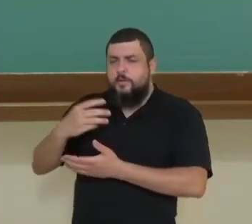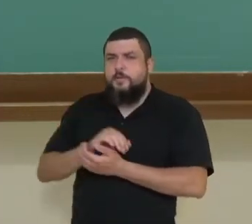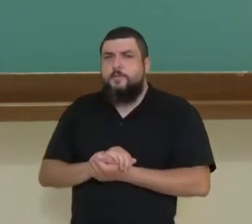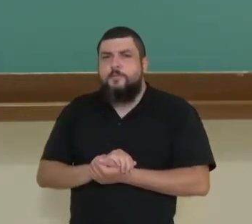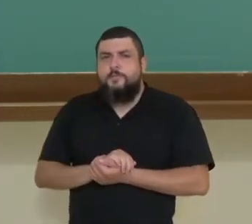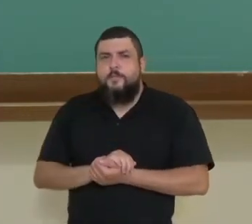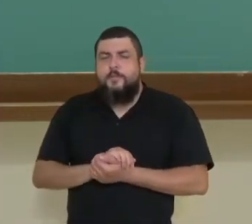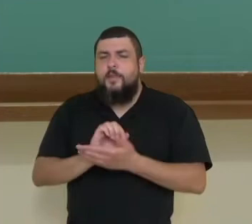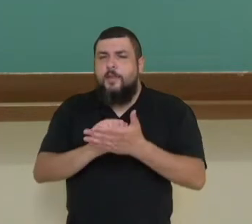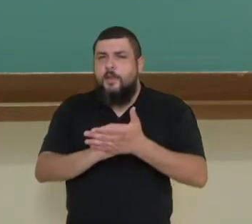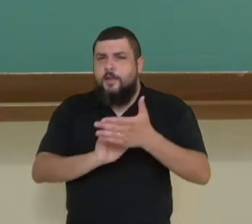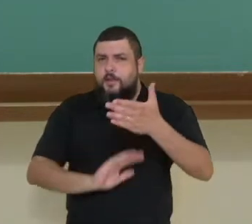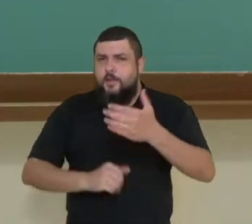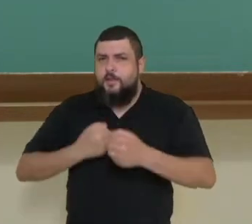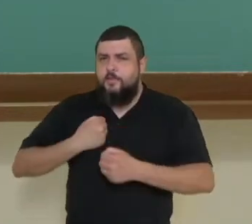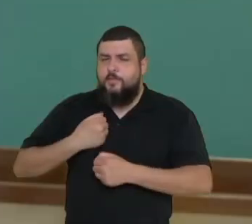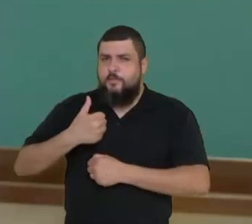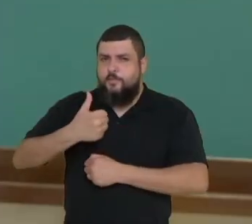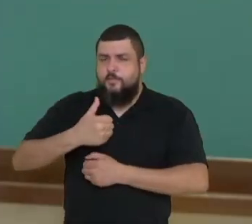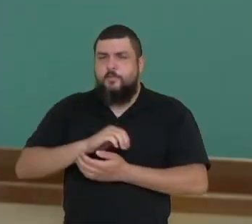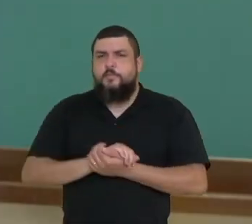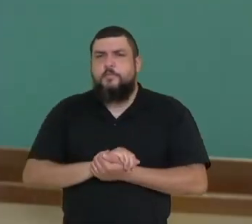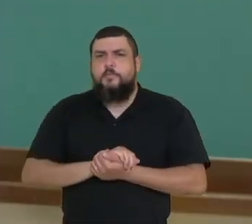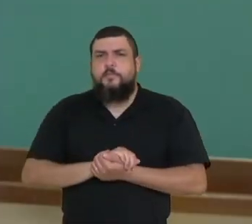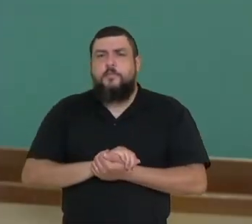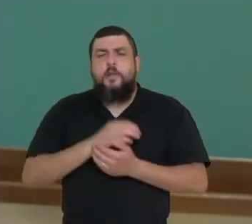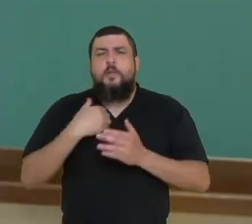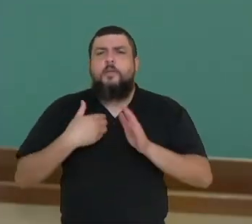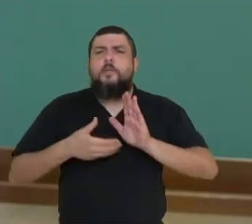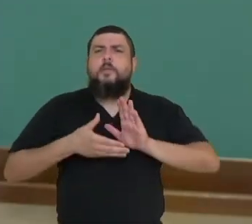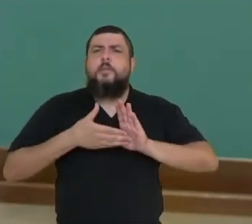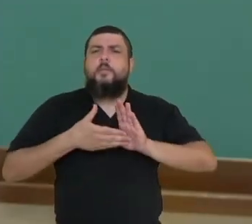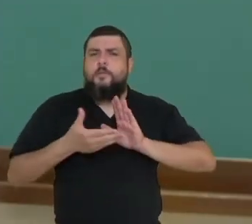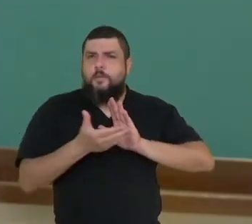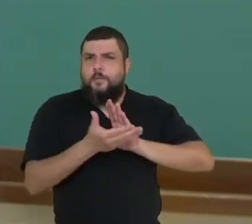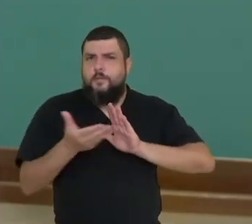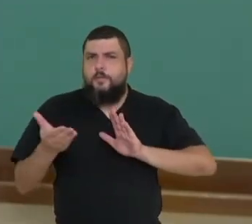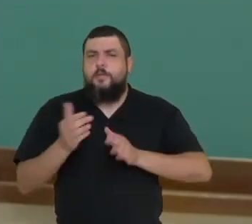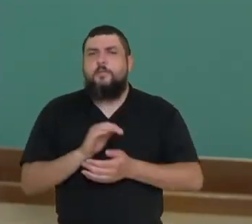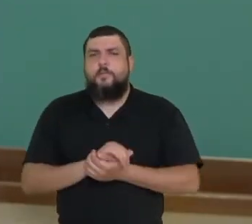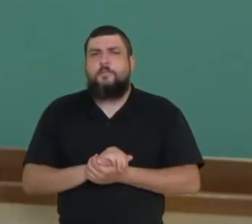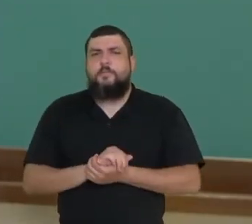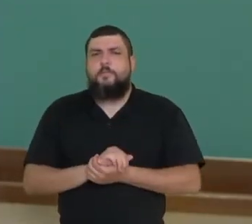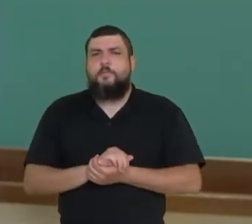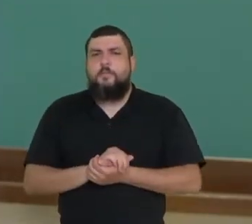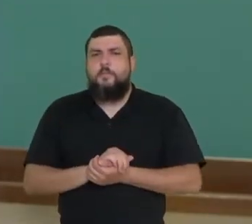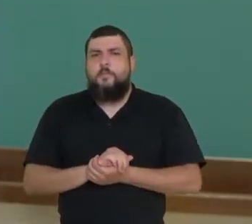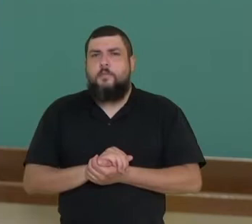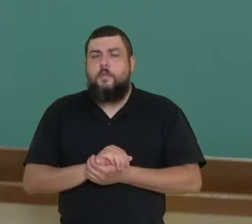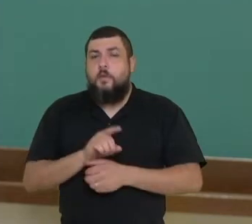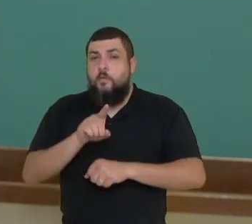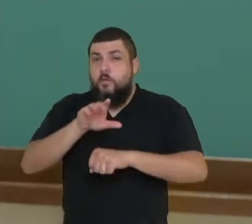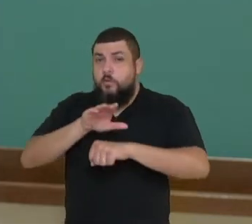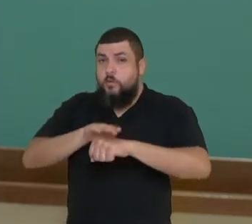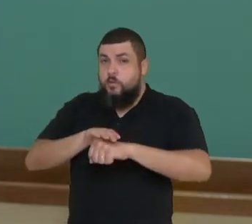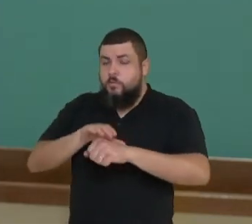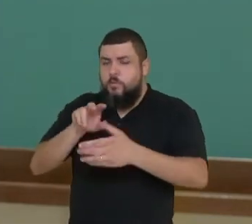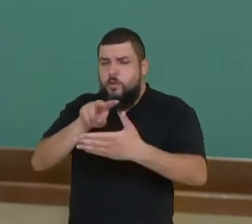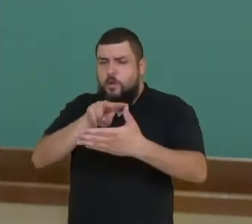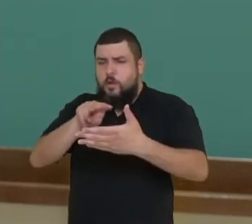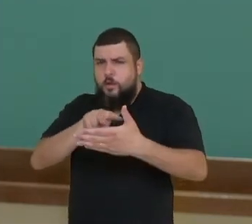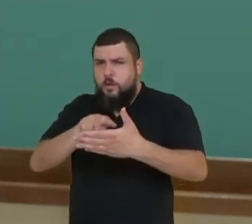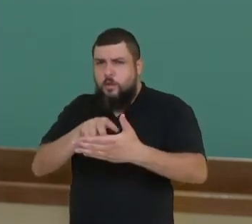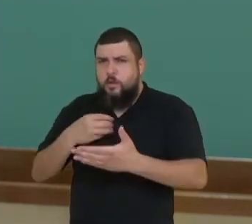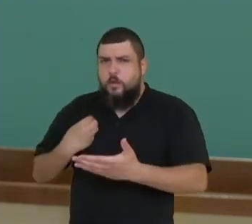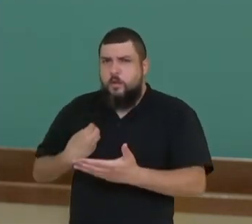atividade 1. Então, o que eu proponho para vocês? Após ler esta primeira parte da biografia de Mio